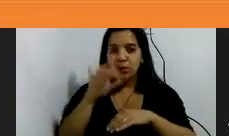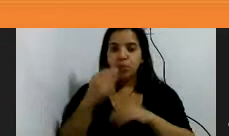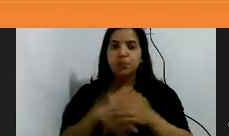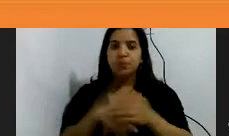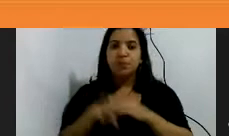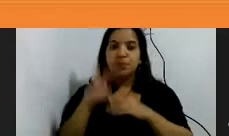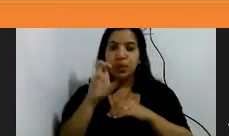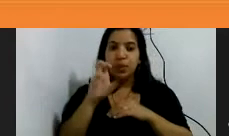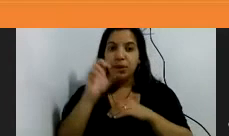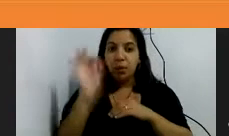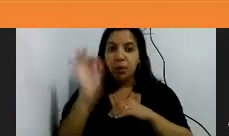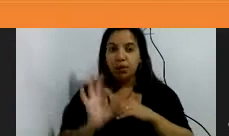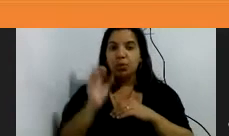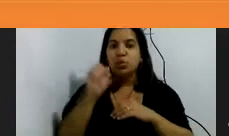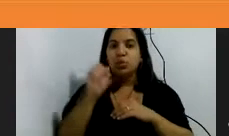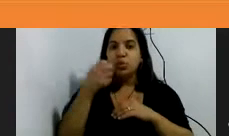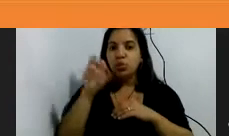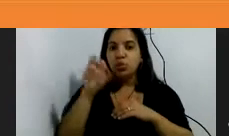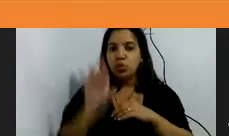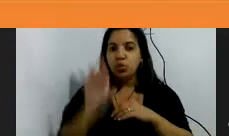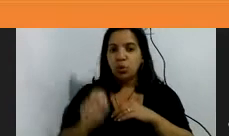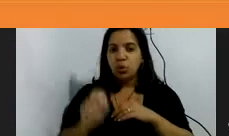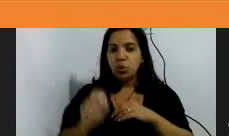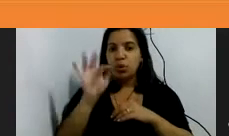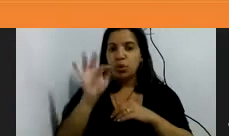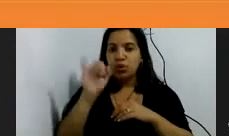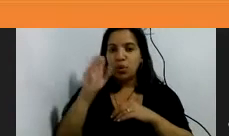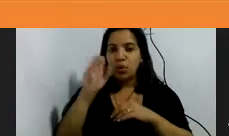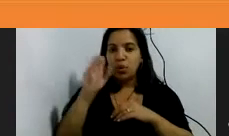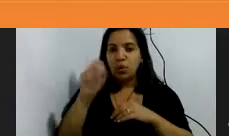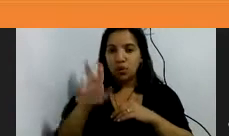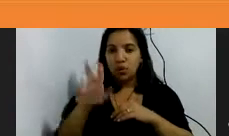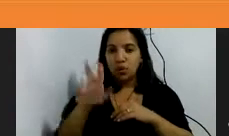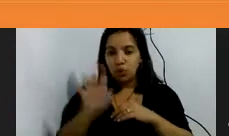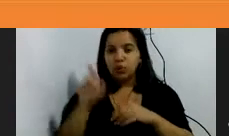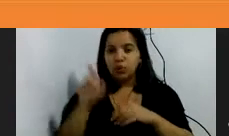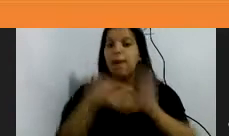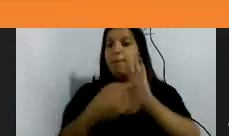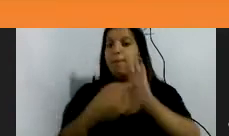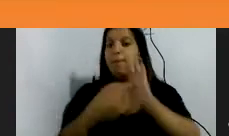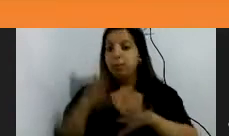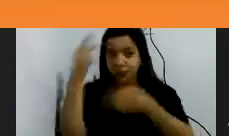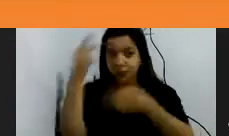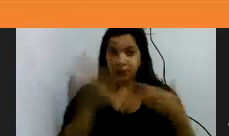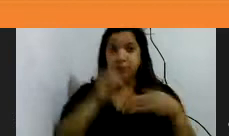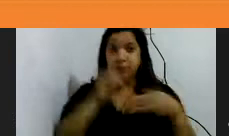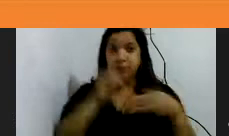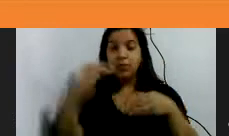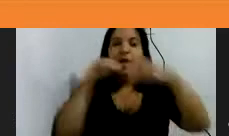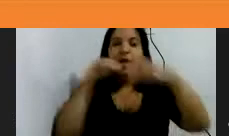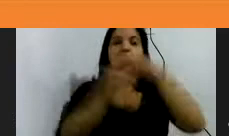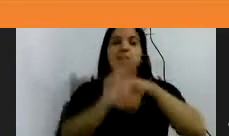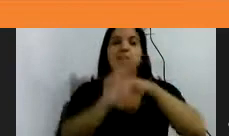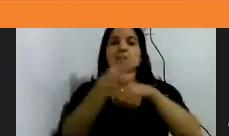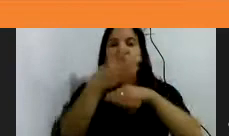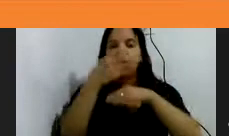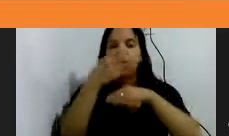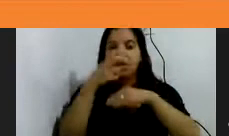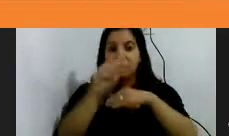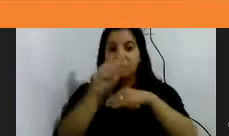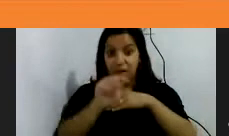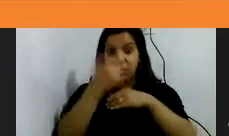microlitros a 5% de soro fisiológico. Então aqui a gente tem a amostra do paciente. Posteriormente, vamos incubar a 37